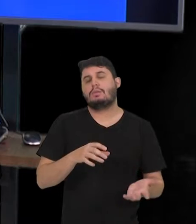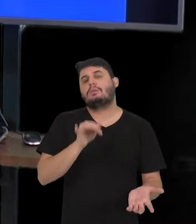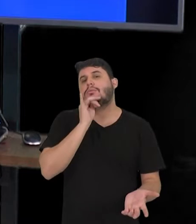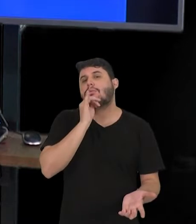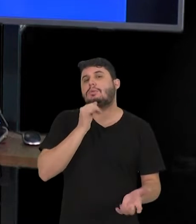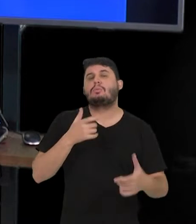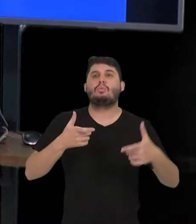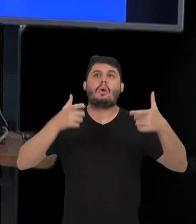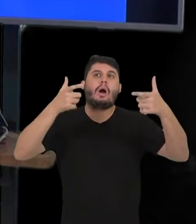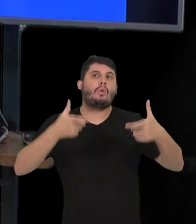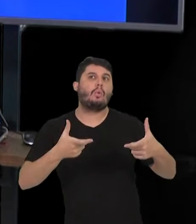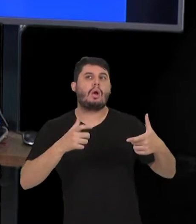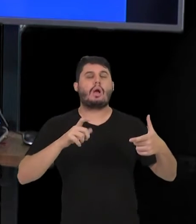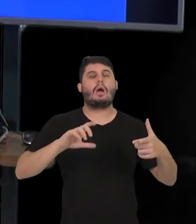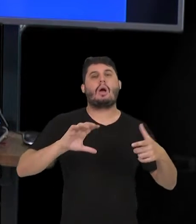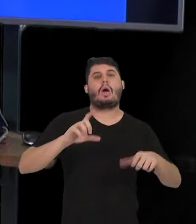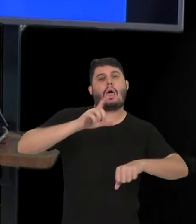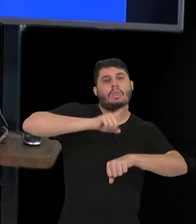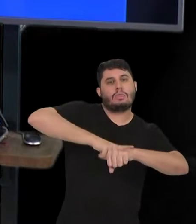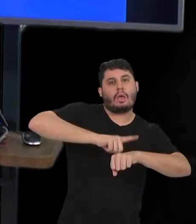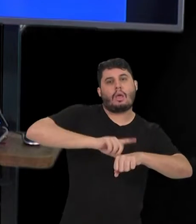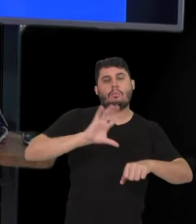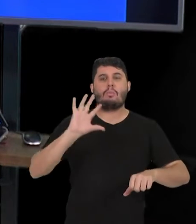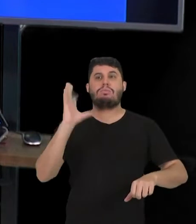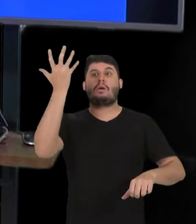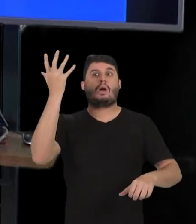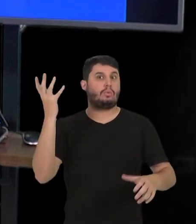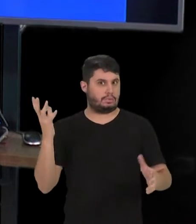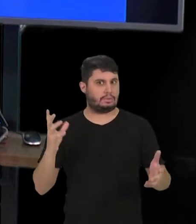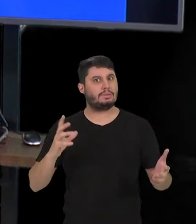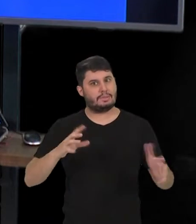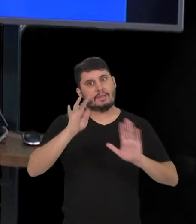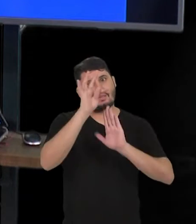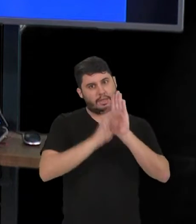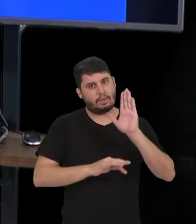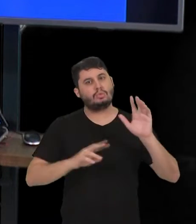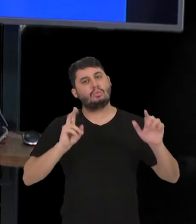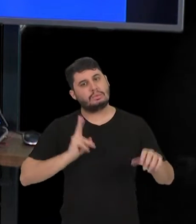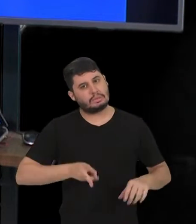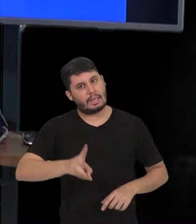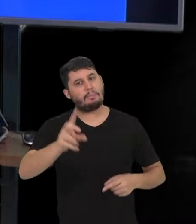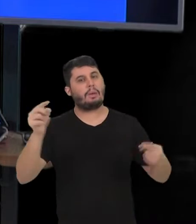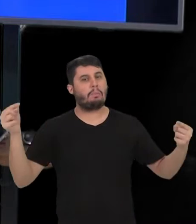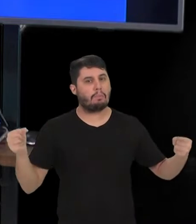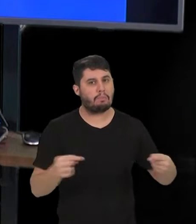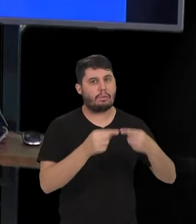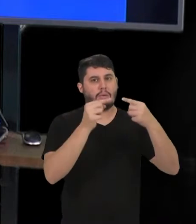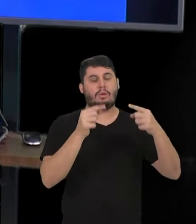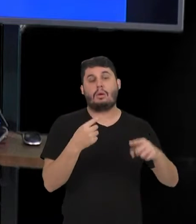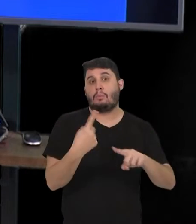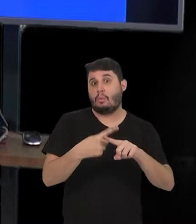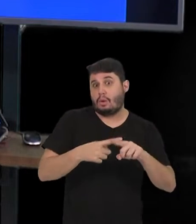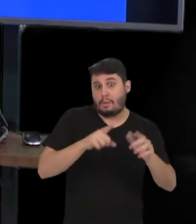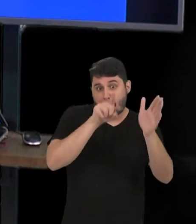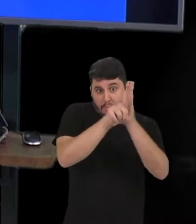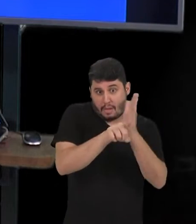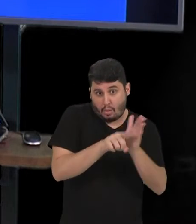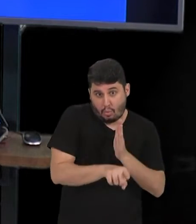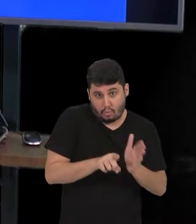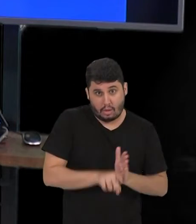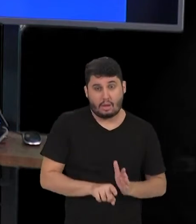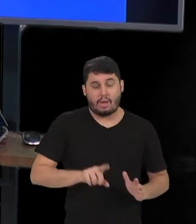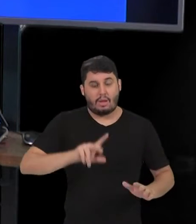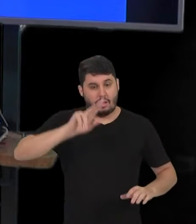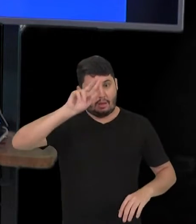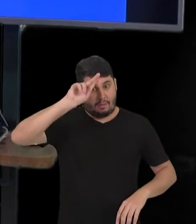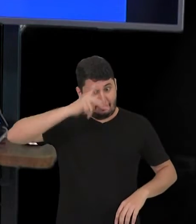Textos tirados de um acontecimento, uma charge tirada de algum site. Então, as questões do Enem não são elaboradas pelos professores do